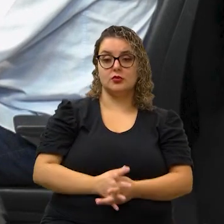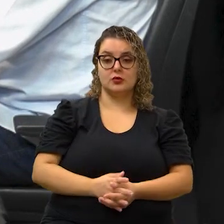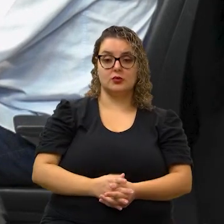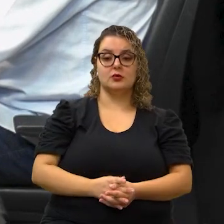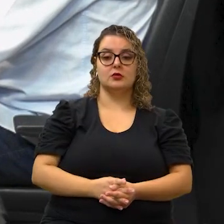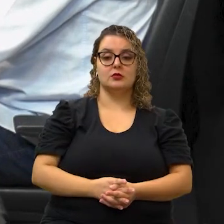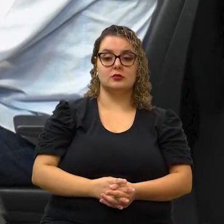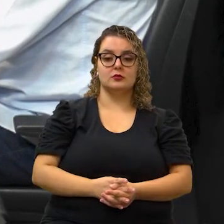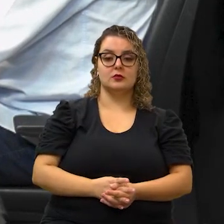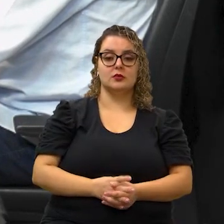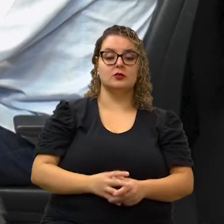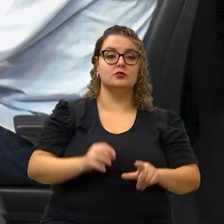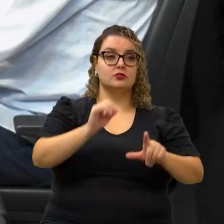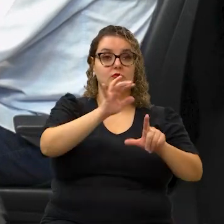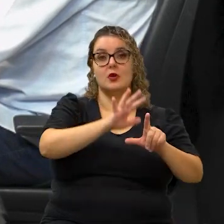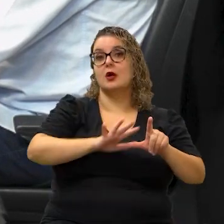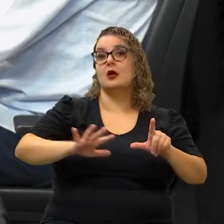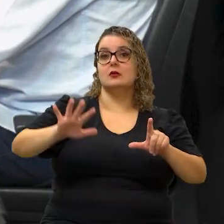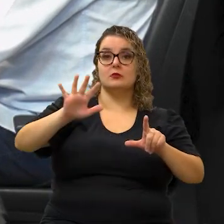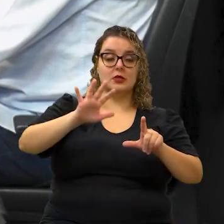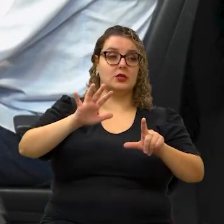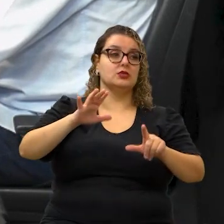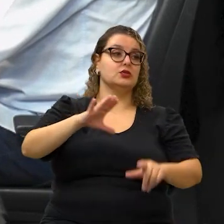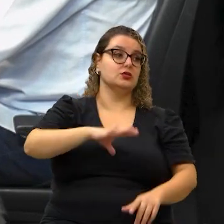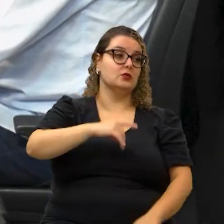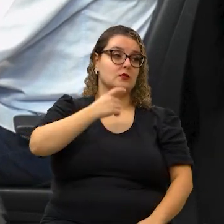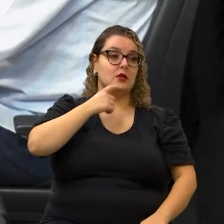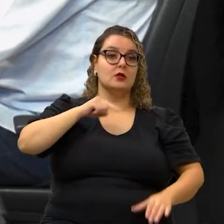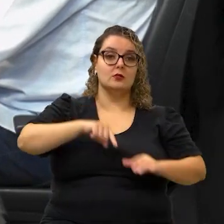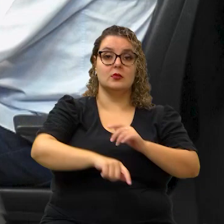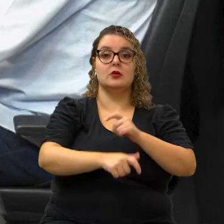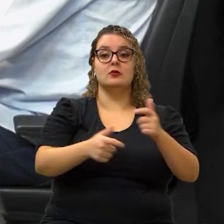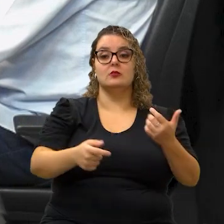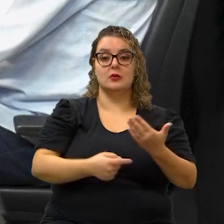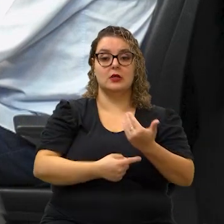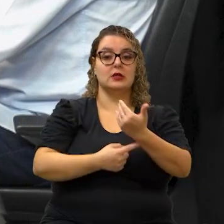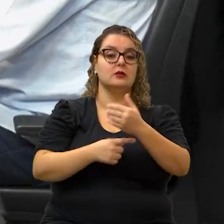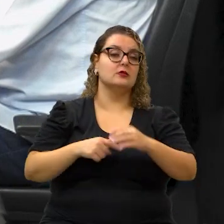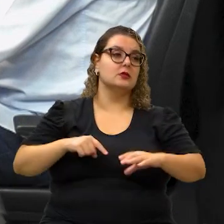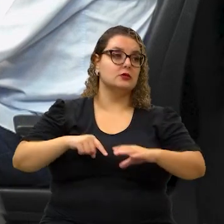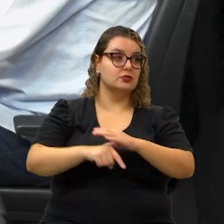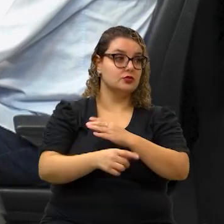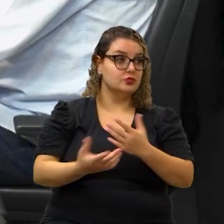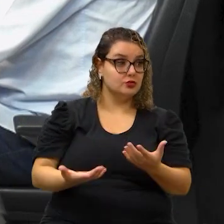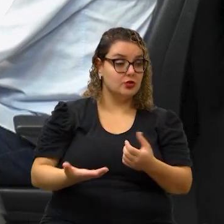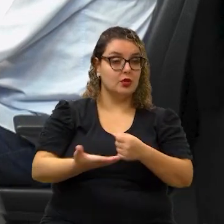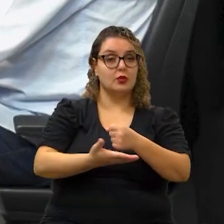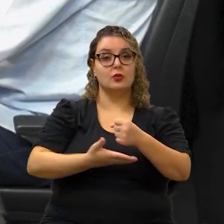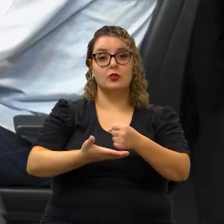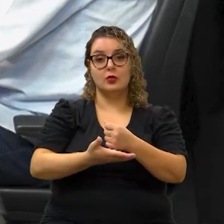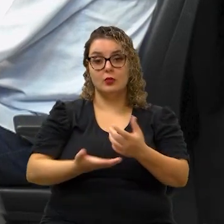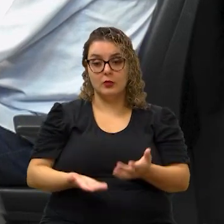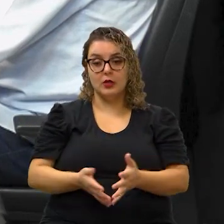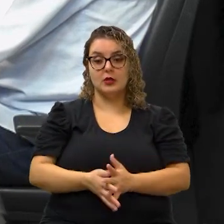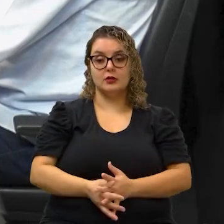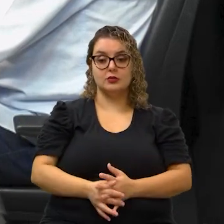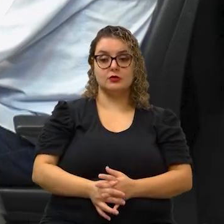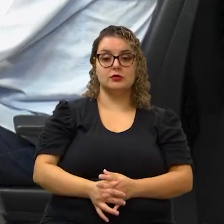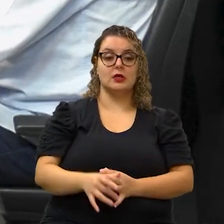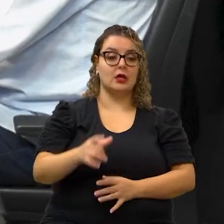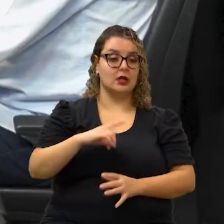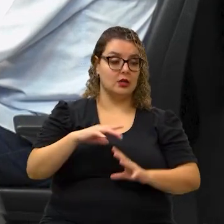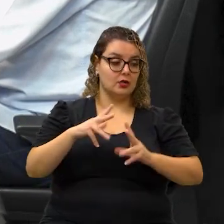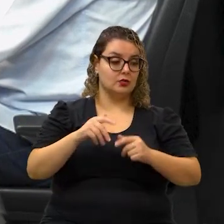Campinas, ela vende essa imagem, né, de uma cidade que cada vez mais avança na tecnologia. E com